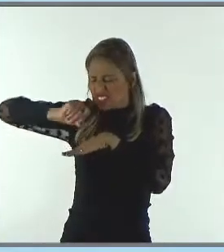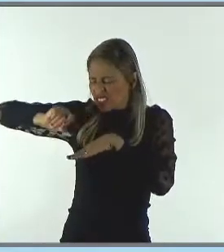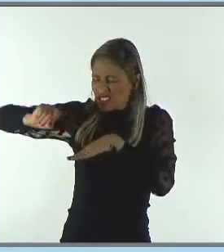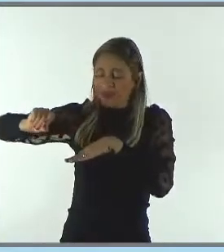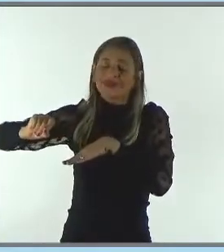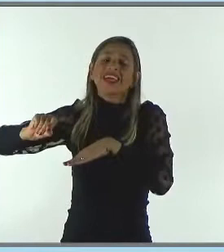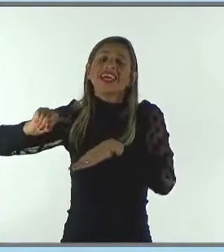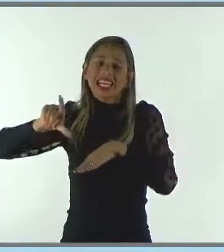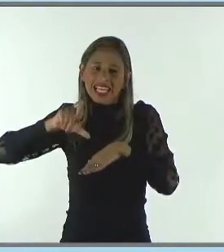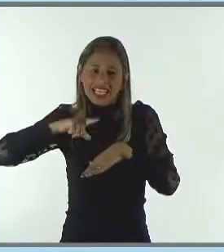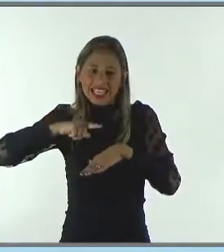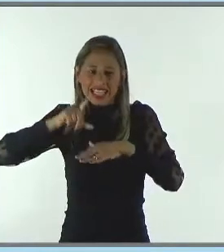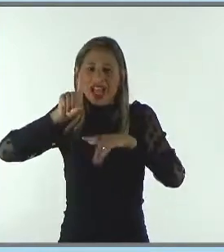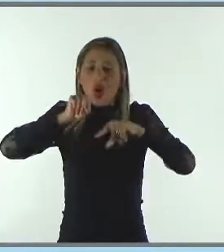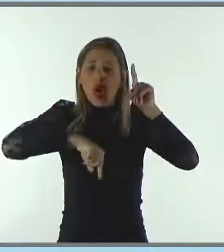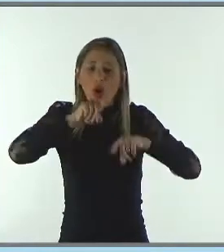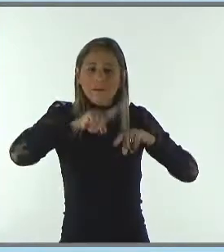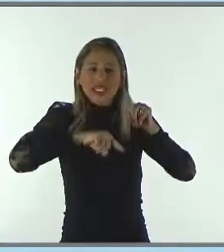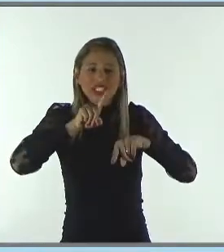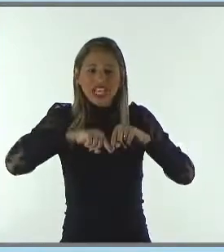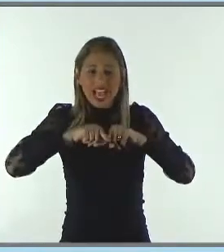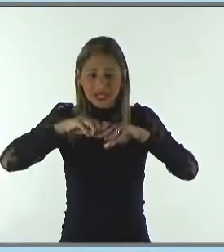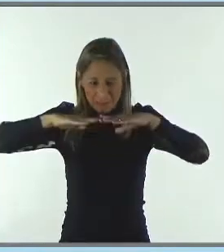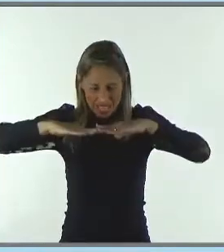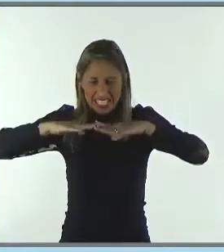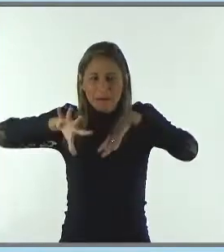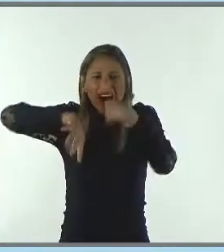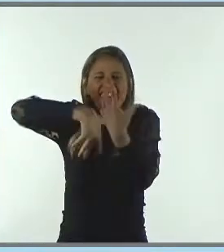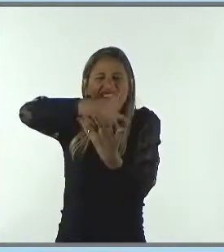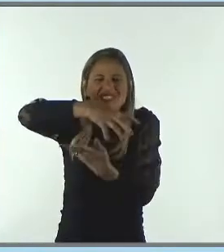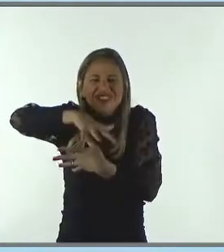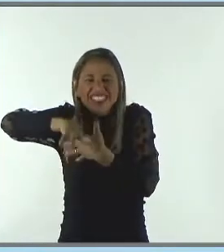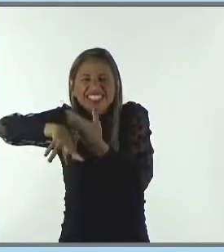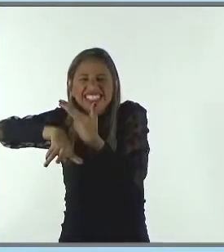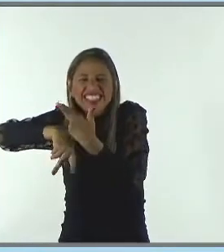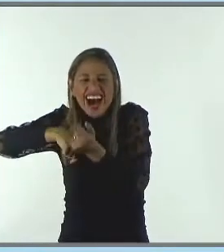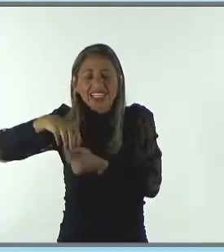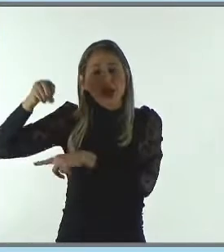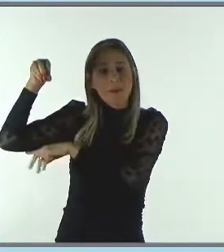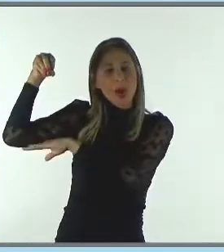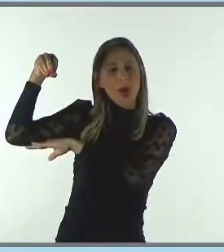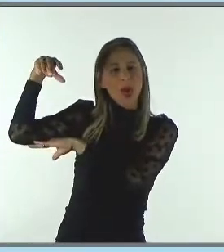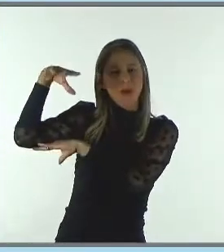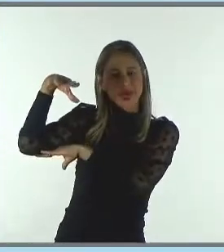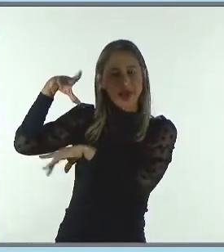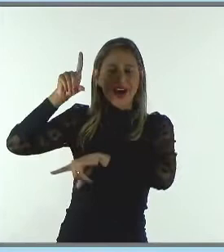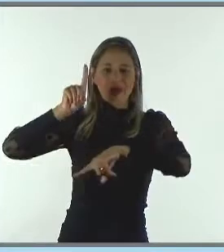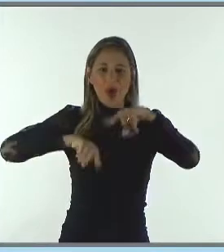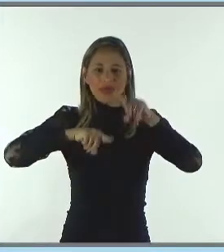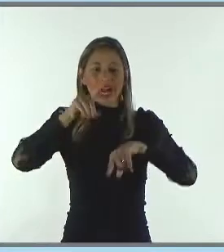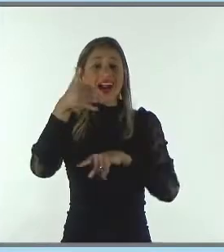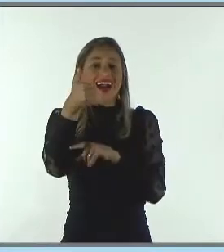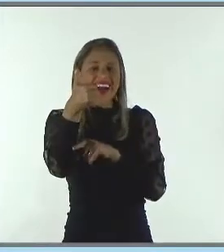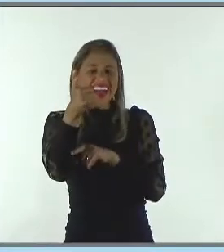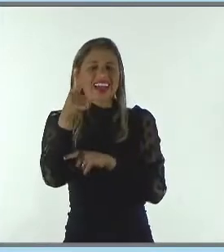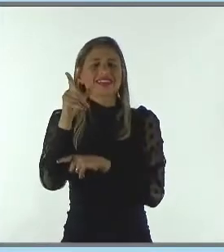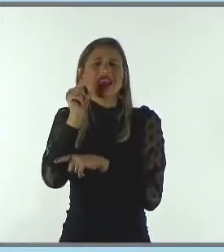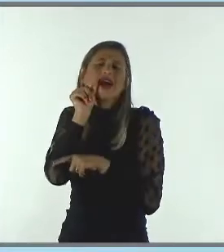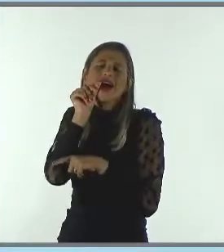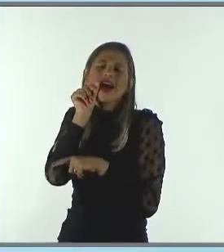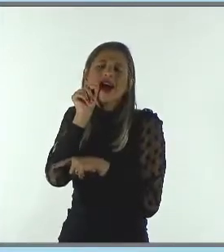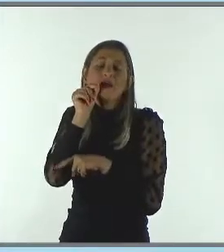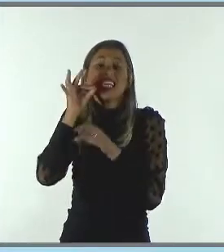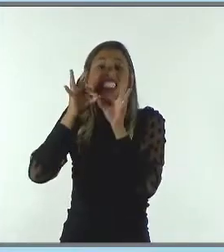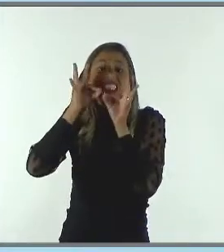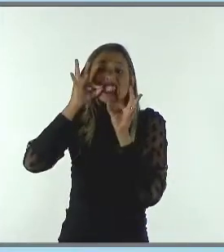Então tem aqui uns objetos, aquela mesinha um pouco bagunçada, né? Que tem uma luminária, uns objetos, canetas, lápis,